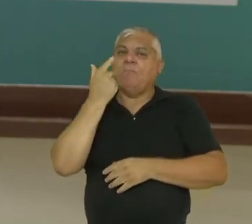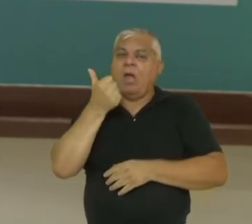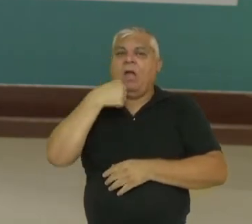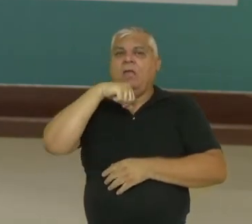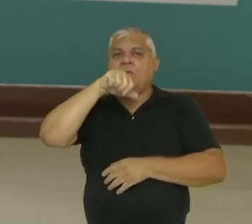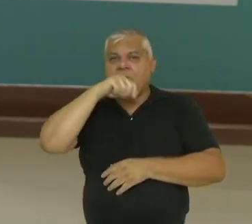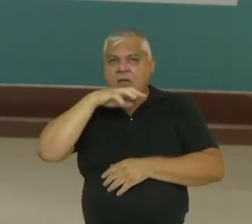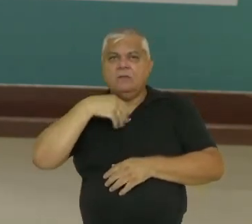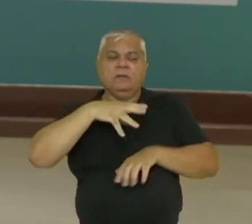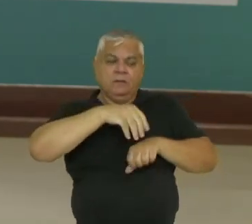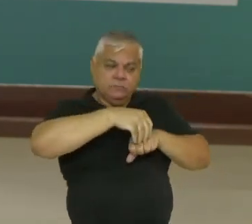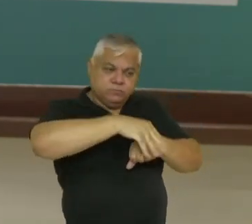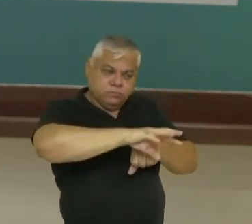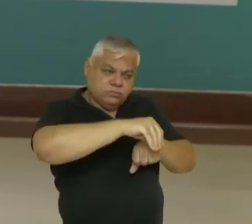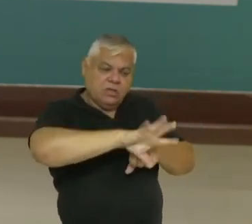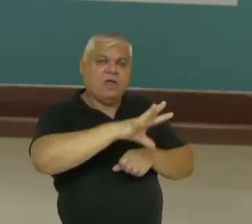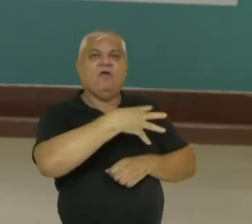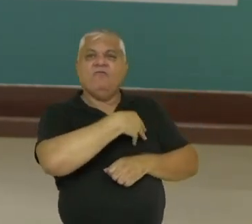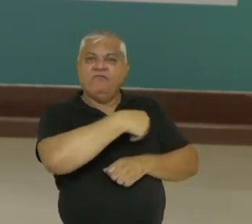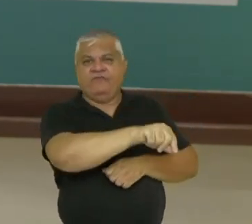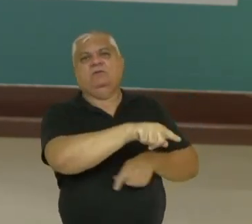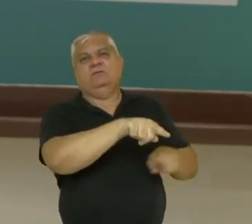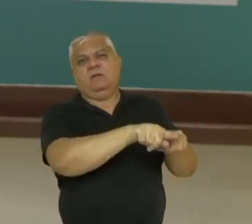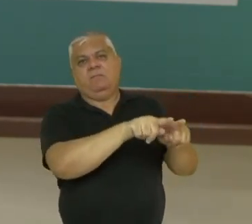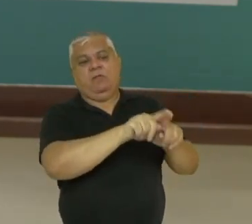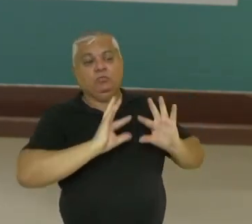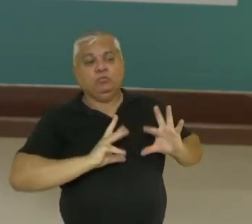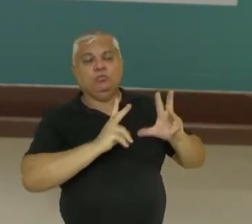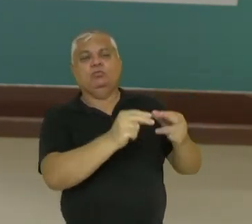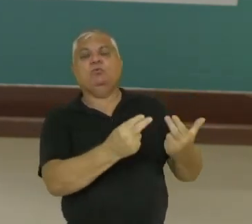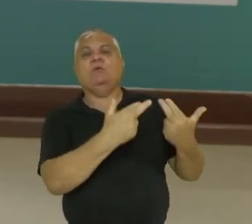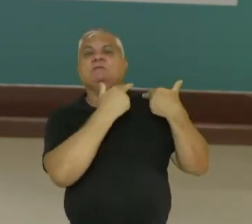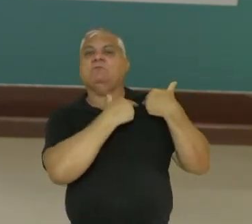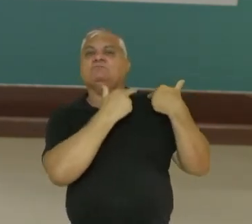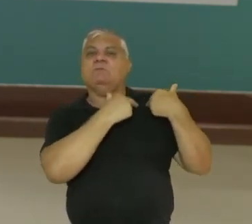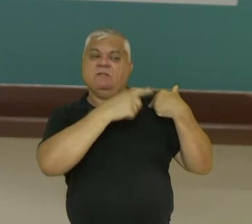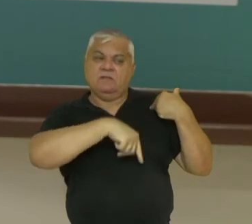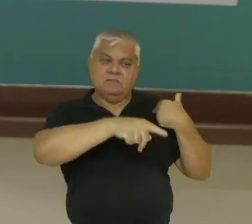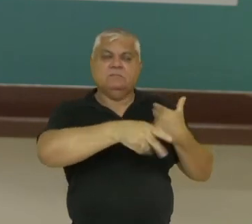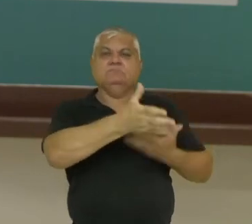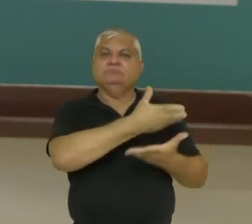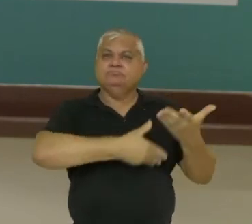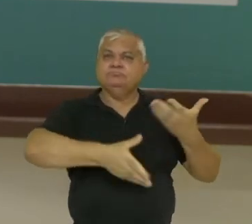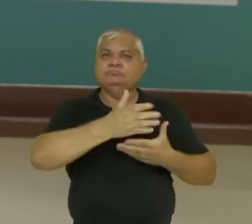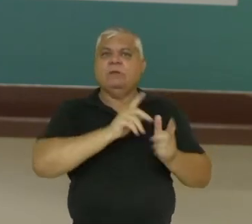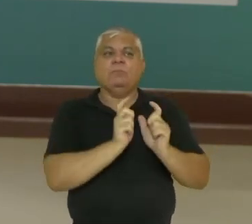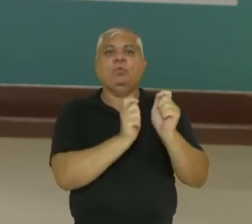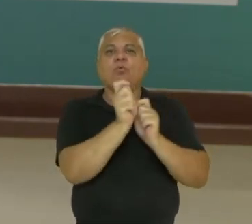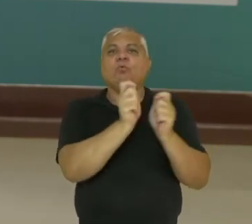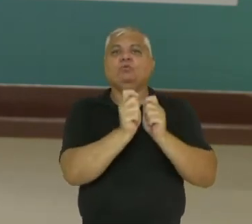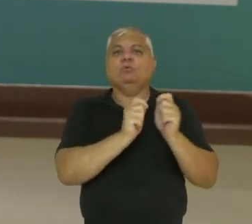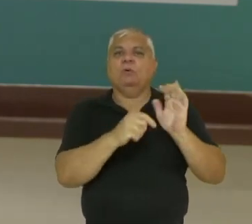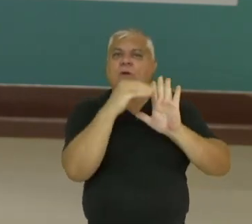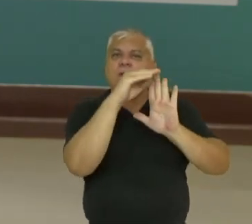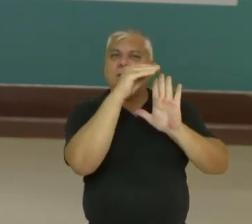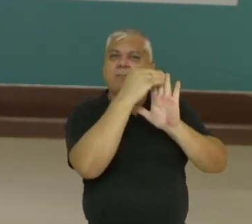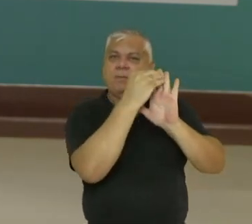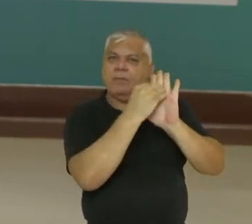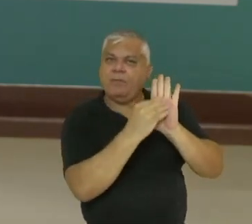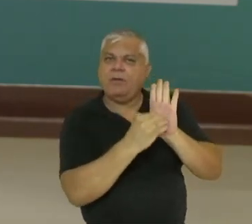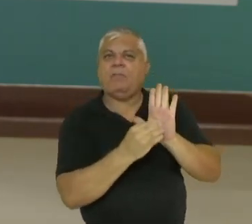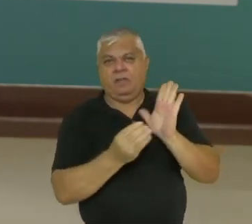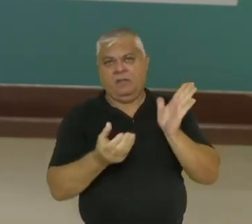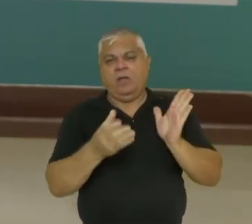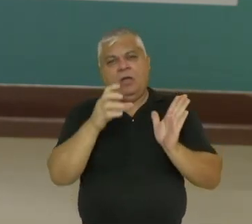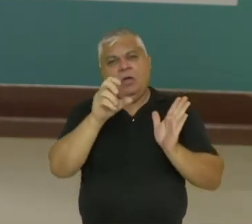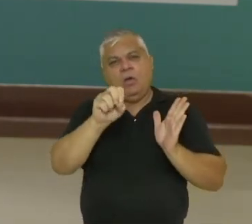uma reflexão que nos próximos vídeos a gente vai aprofundar cada um desses itens. Então vamos lá. A respeito dos pais não